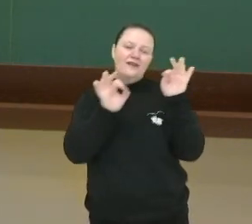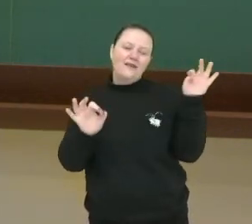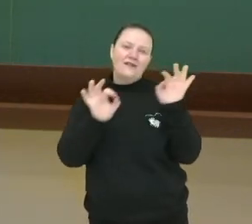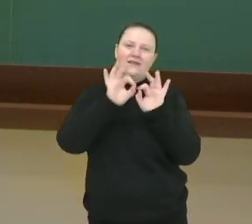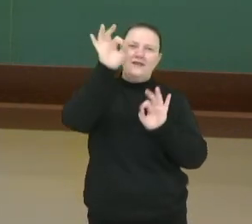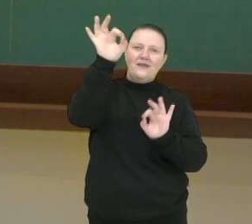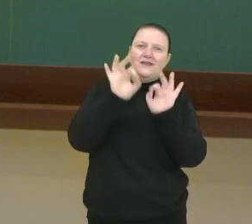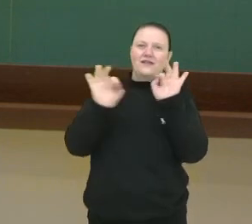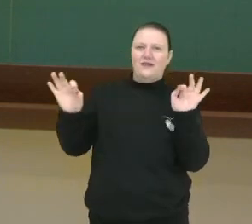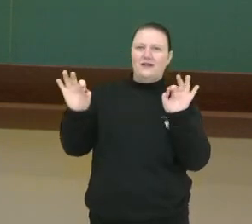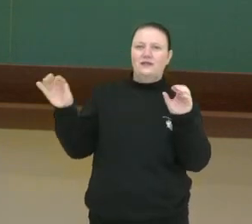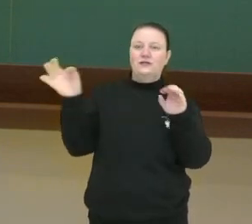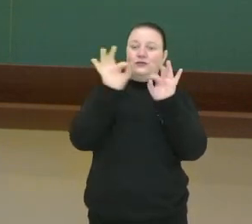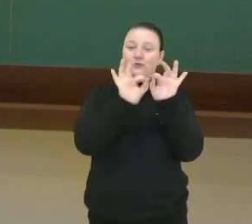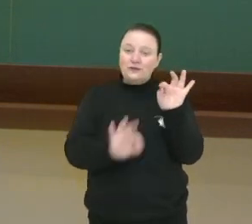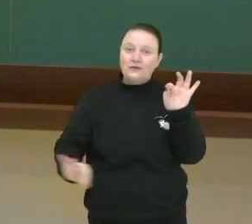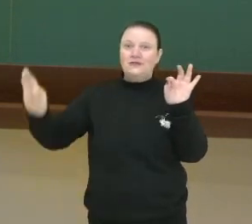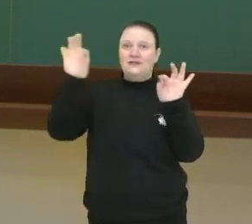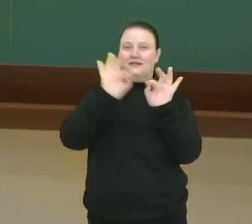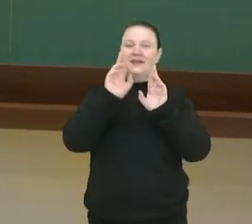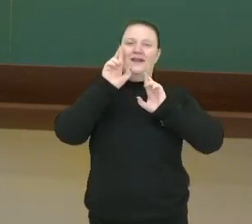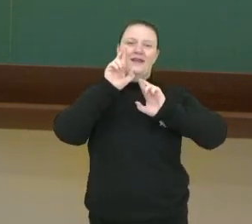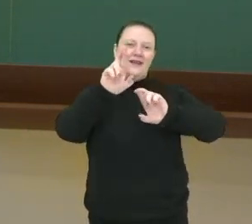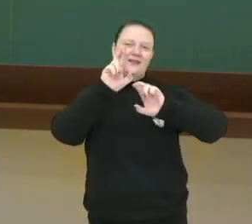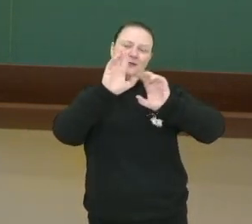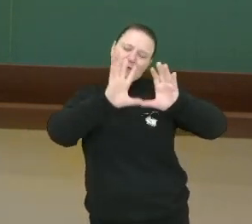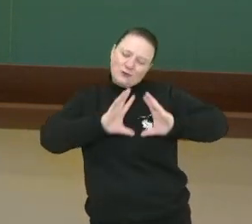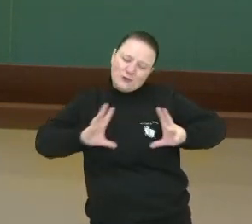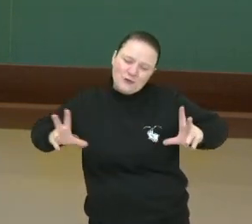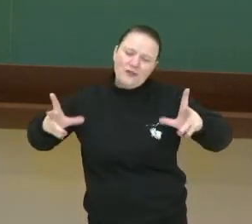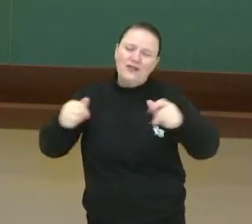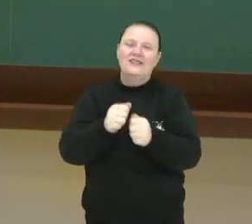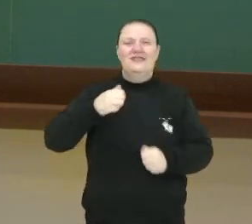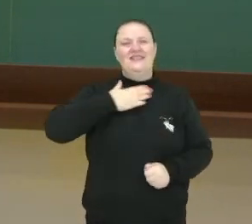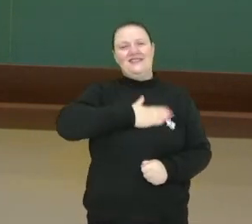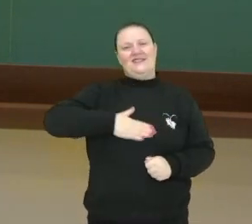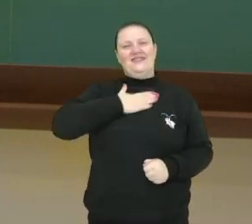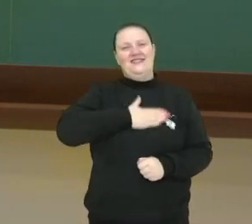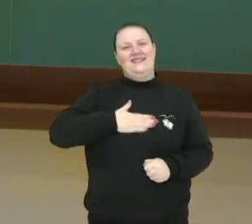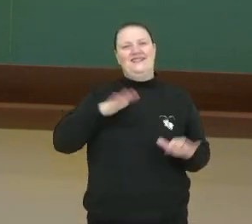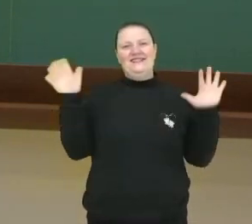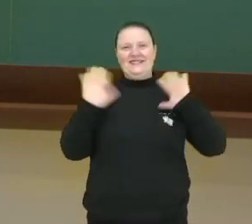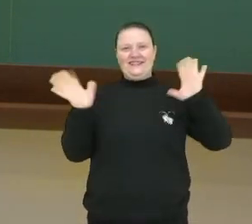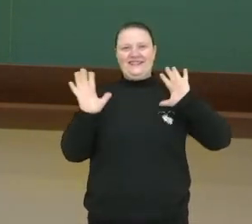posição da reta com a circunferência. Espero que vocês tenham gostado e até breve, pessoal.